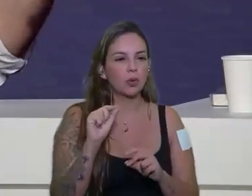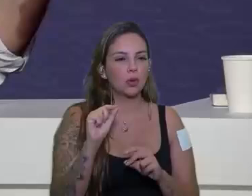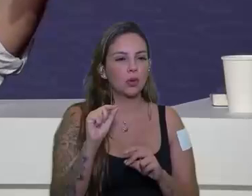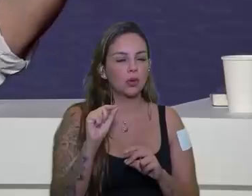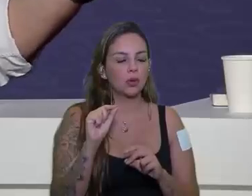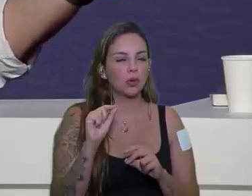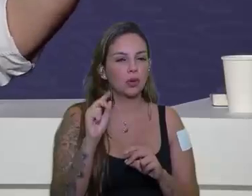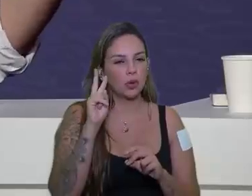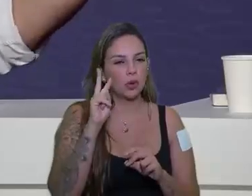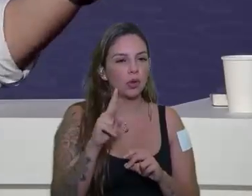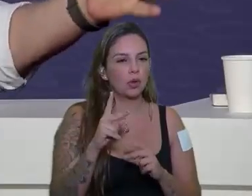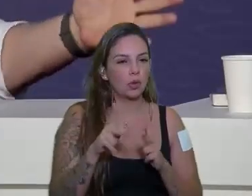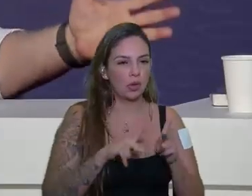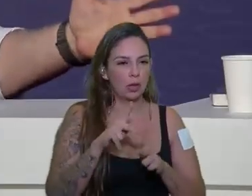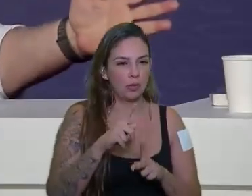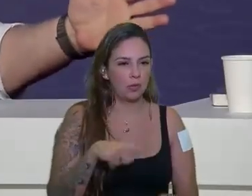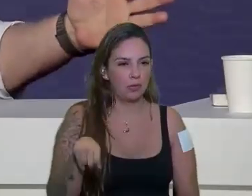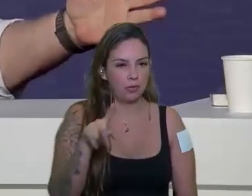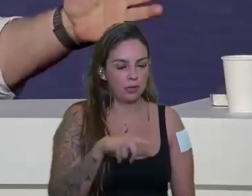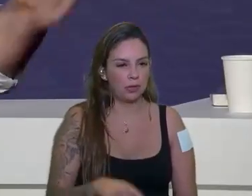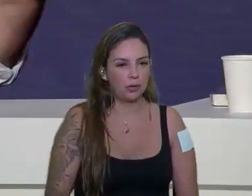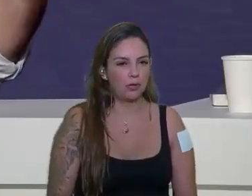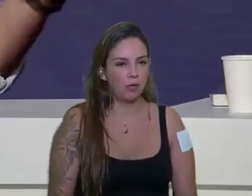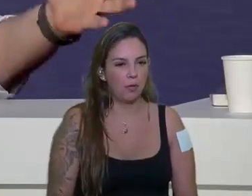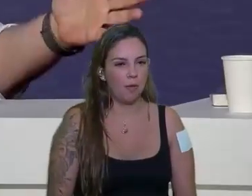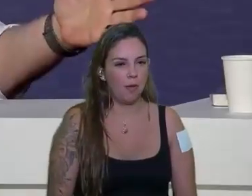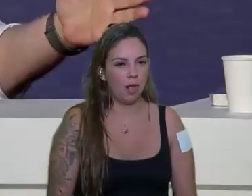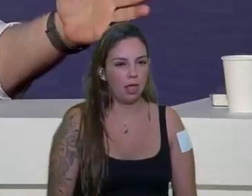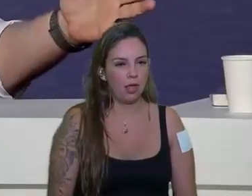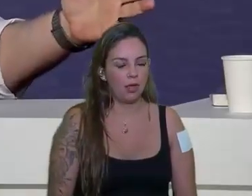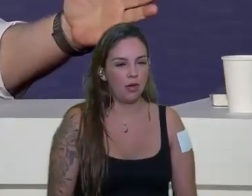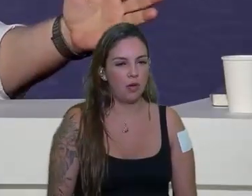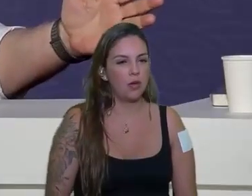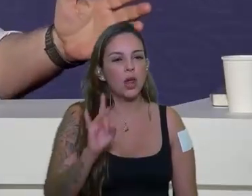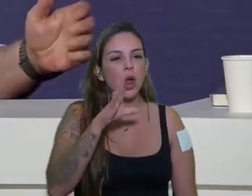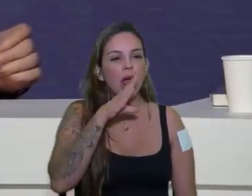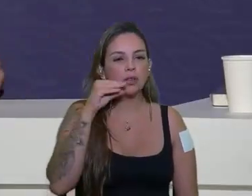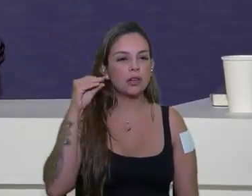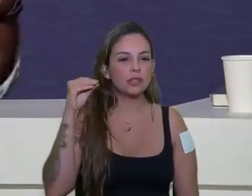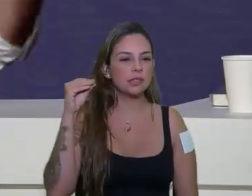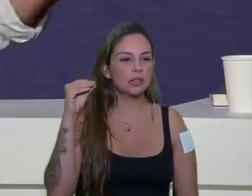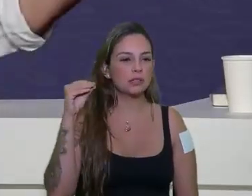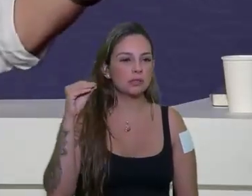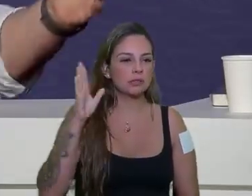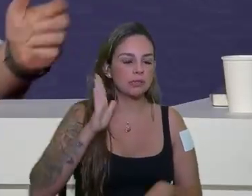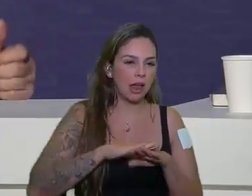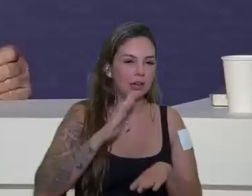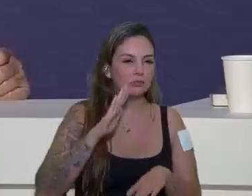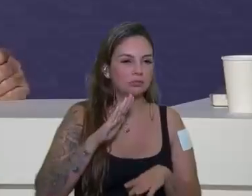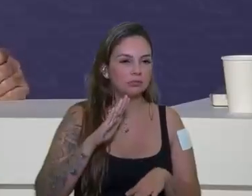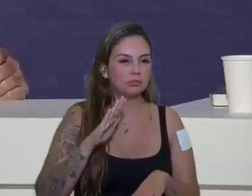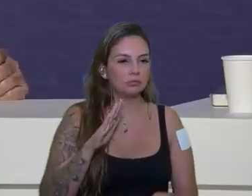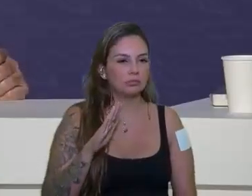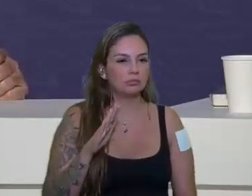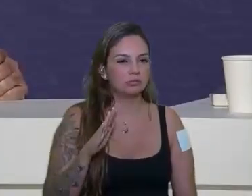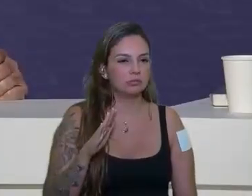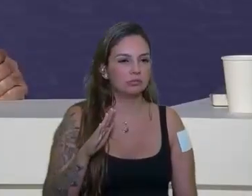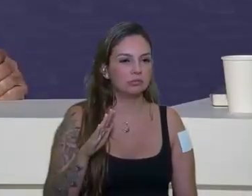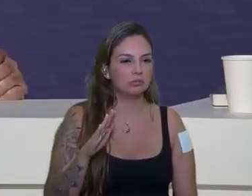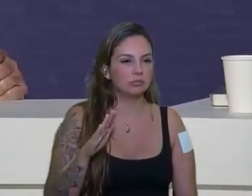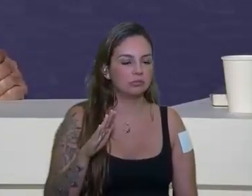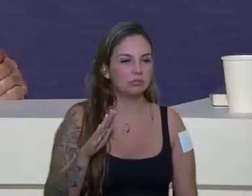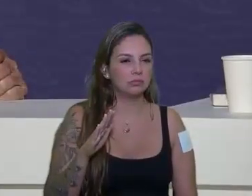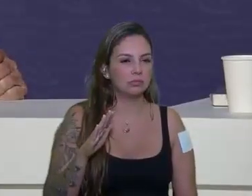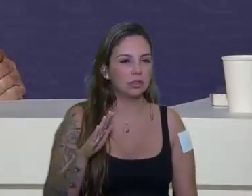óculos redondos de aro preto. Público de vocês. Eu sei que não é só adolescentes. Eu sei que é mais amplo do que isso.